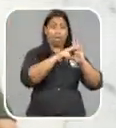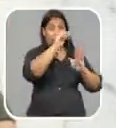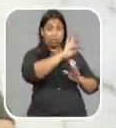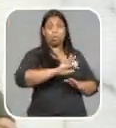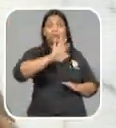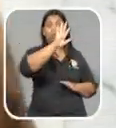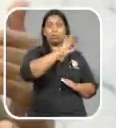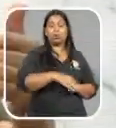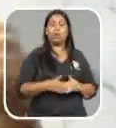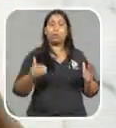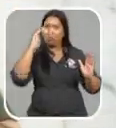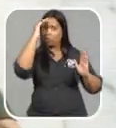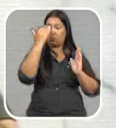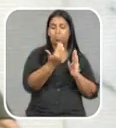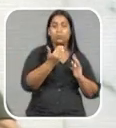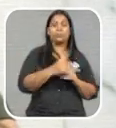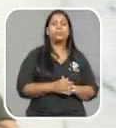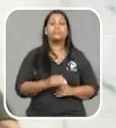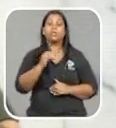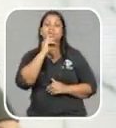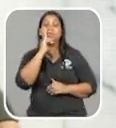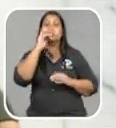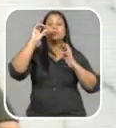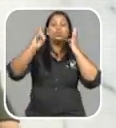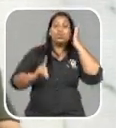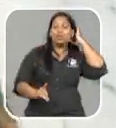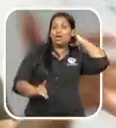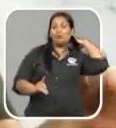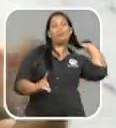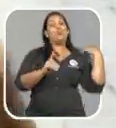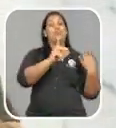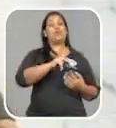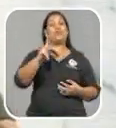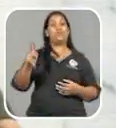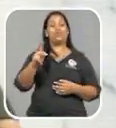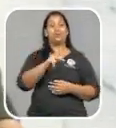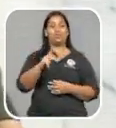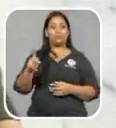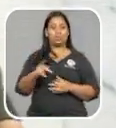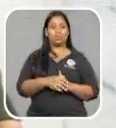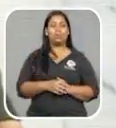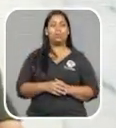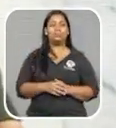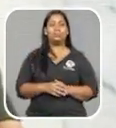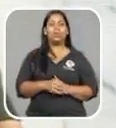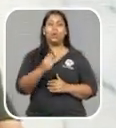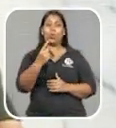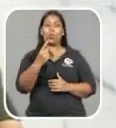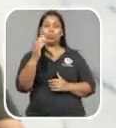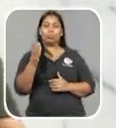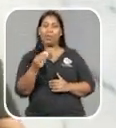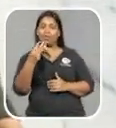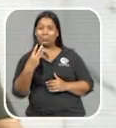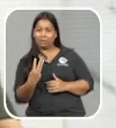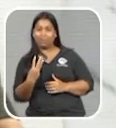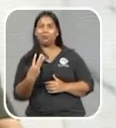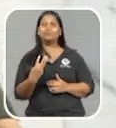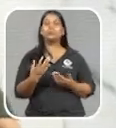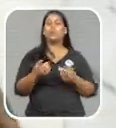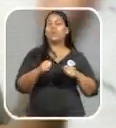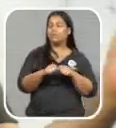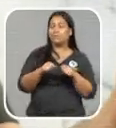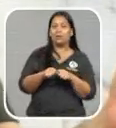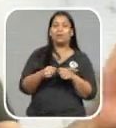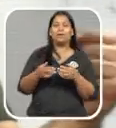de professor cumprir um terço da jornada em atividades extra, classe, extra, que é o, chama